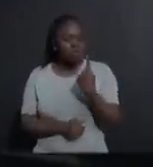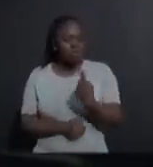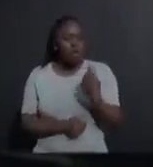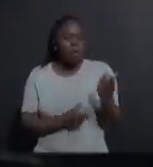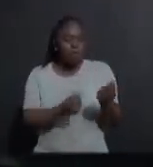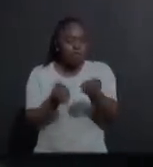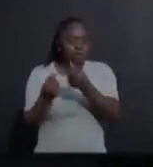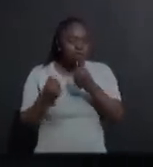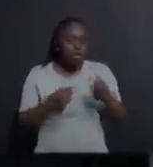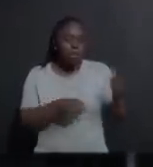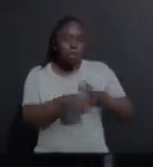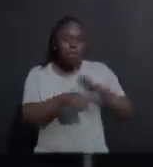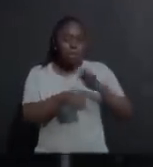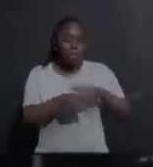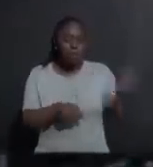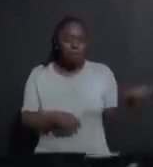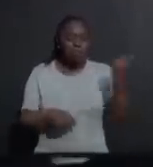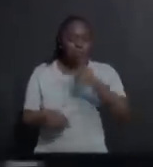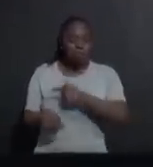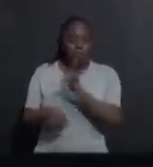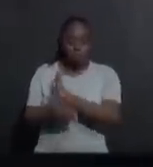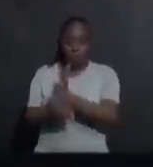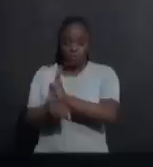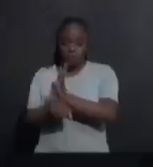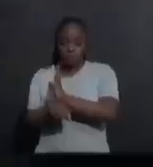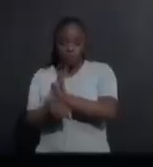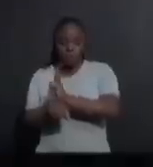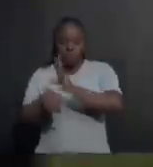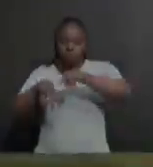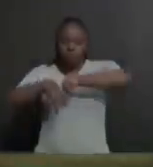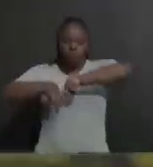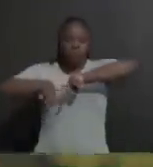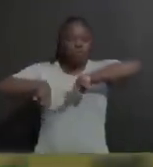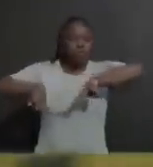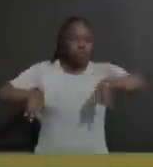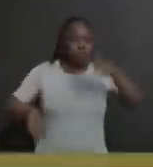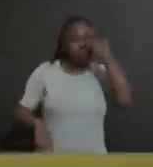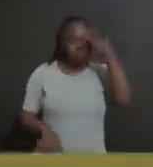mundo do que todos os filmes Guerras nas Estrelas, Senhor dos Anéis e Crônica de Nárnia junto.